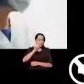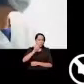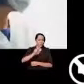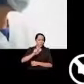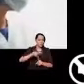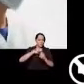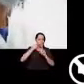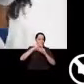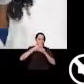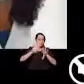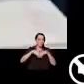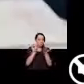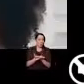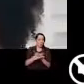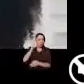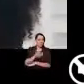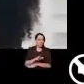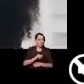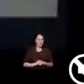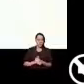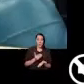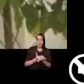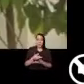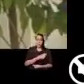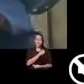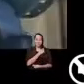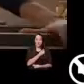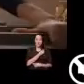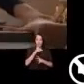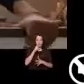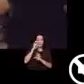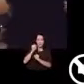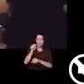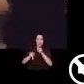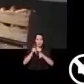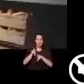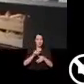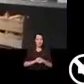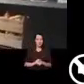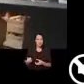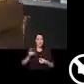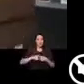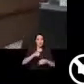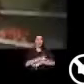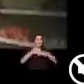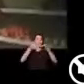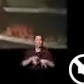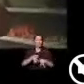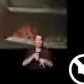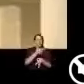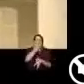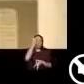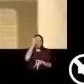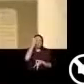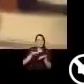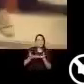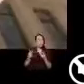possível regra da Fazenda 13, porém não vai acontecer, porque o Rodrigo Carelli falou que vai manter a cartilha, pode